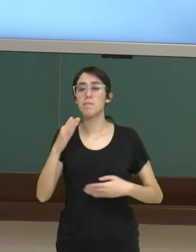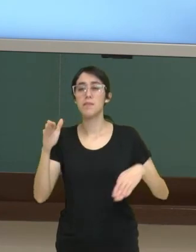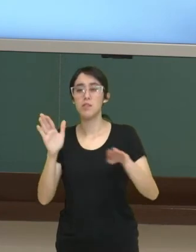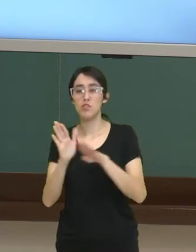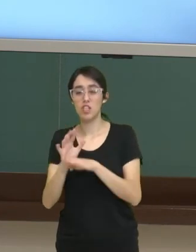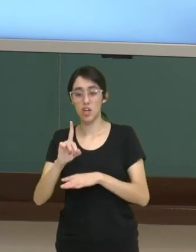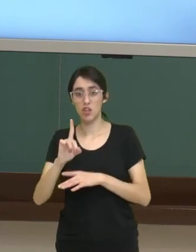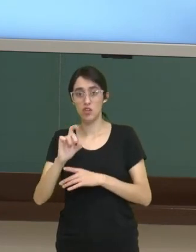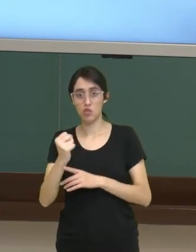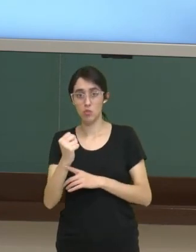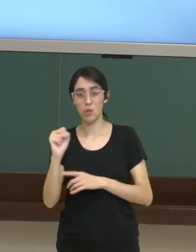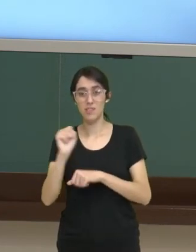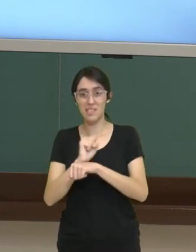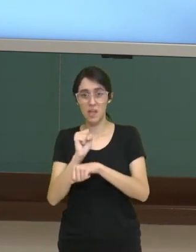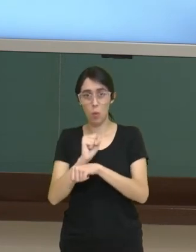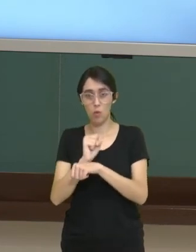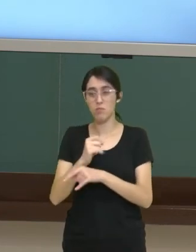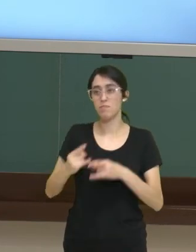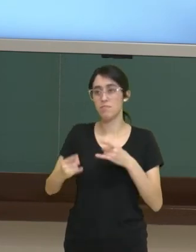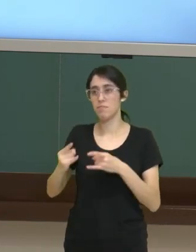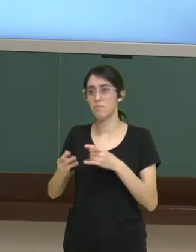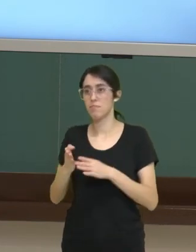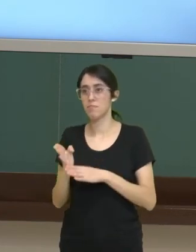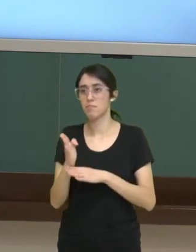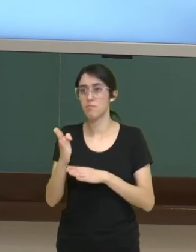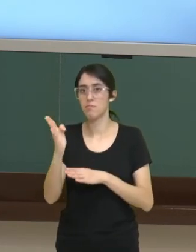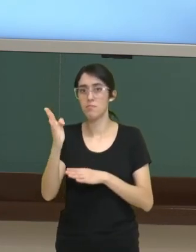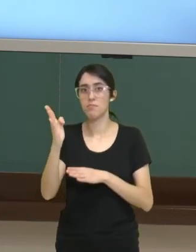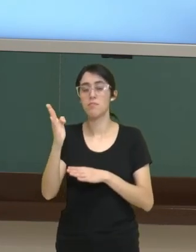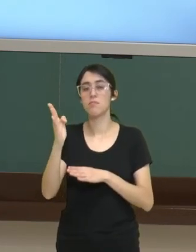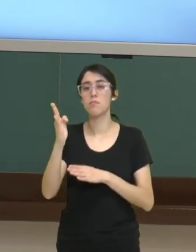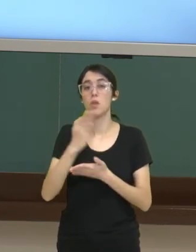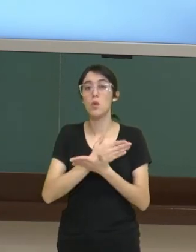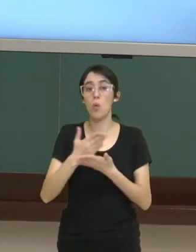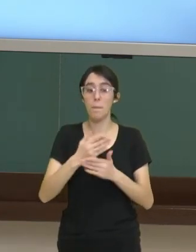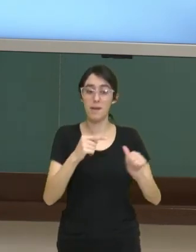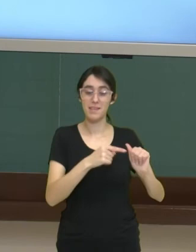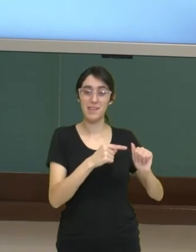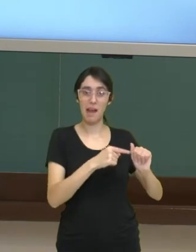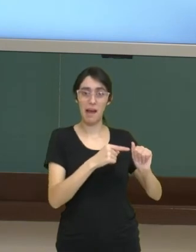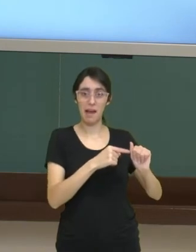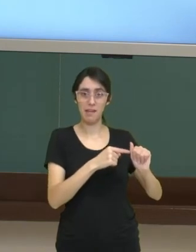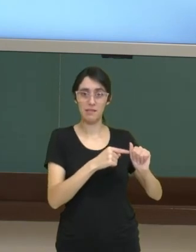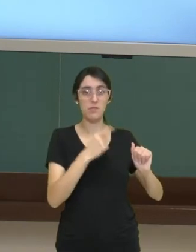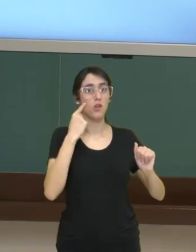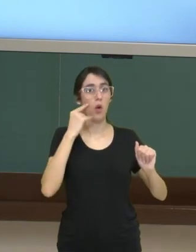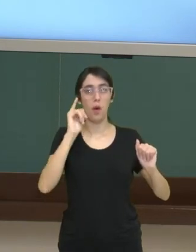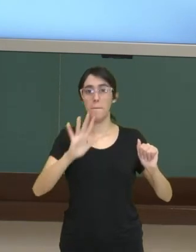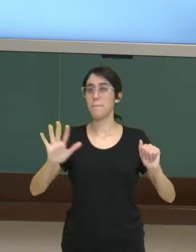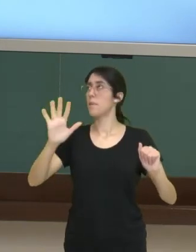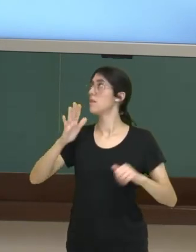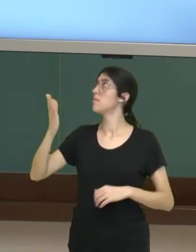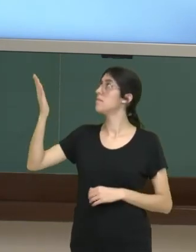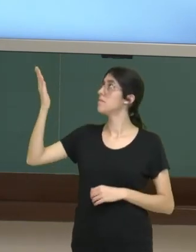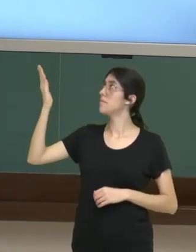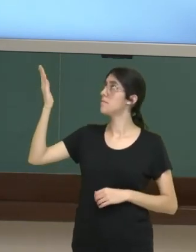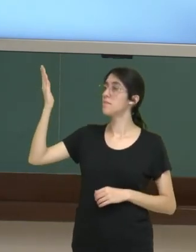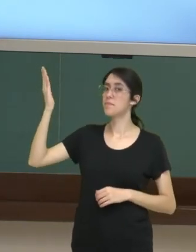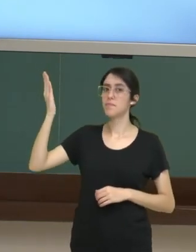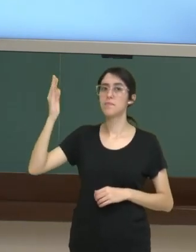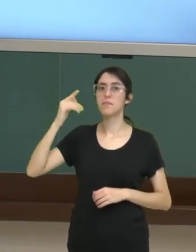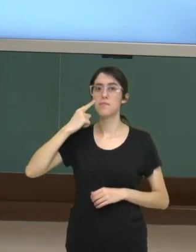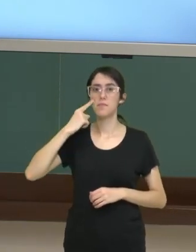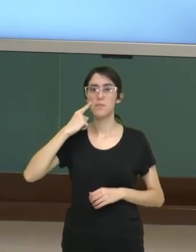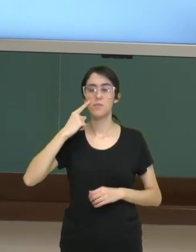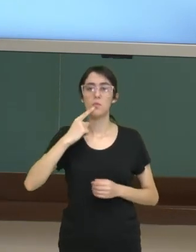de caminhada, contando o tempo a partir do ponto A. Então, olhando agora no nosso desenho aqui,